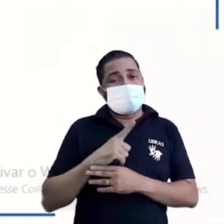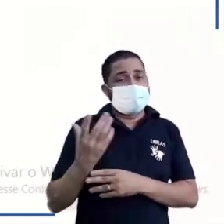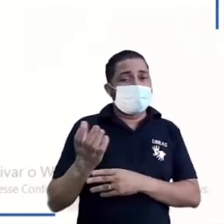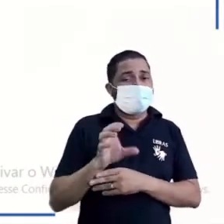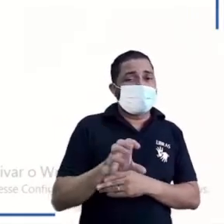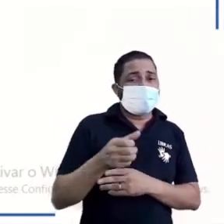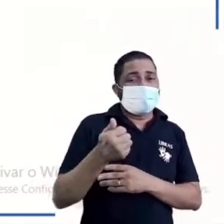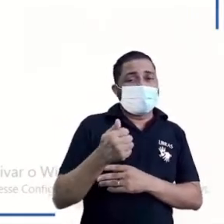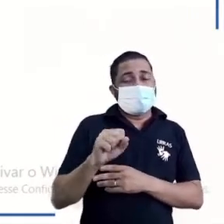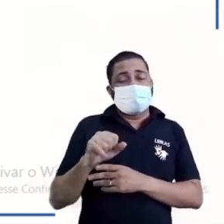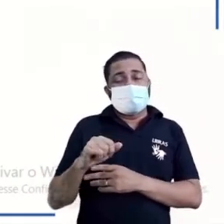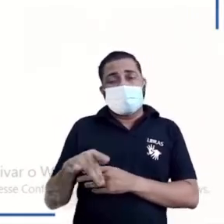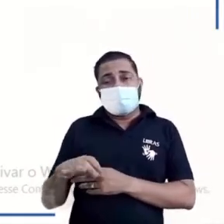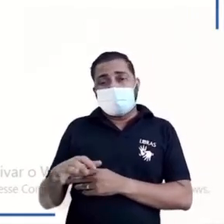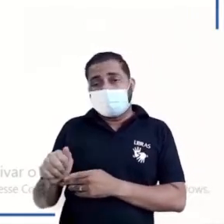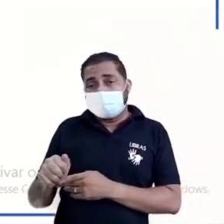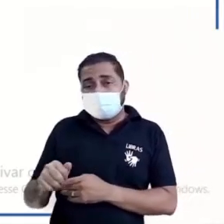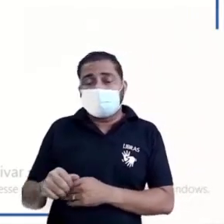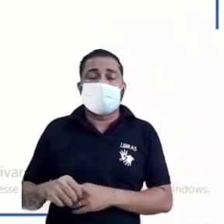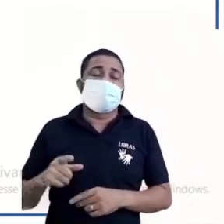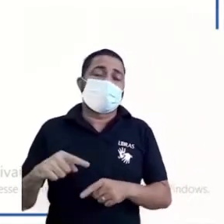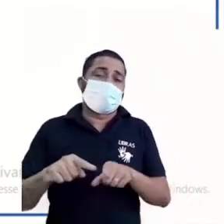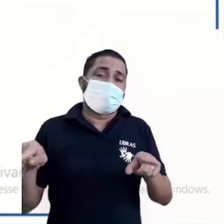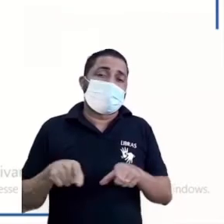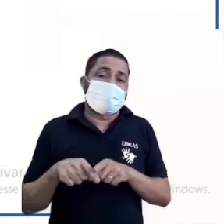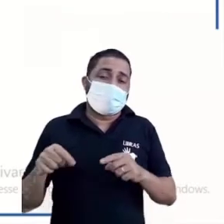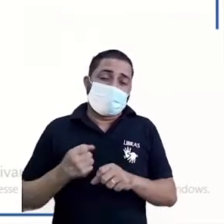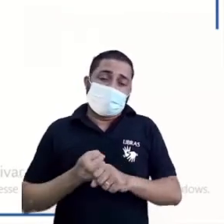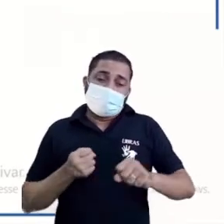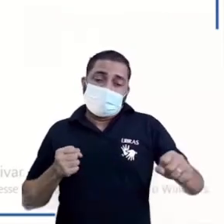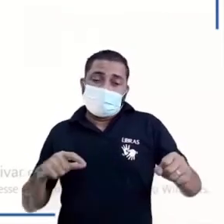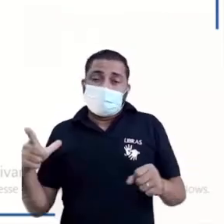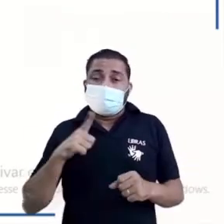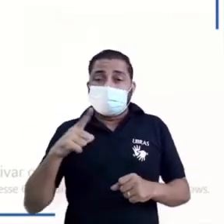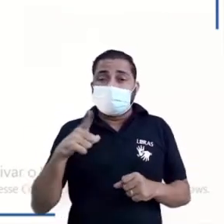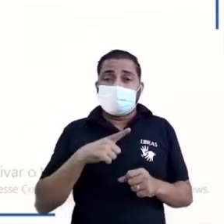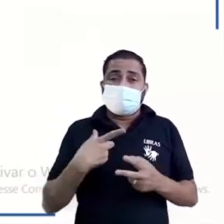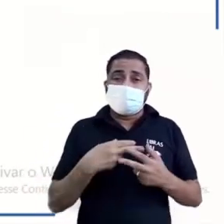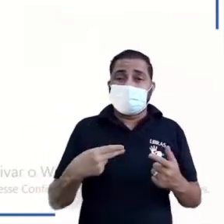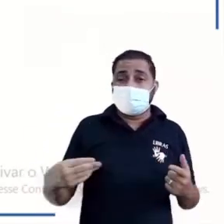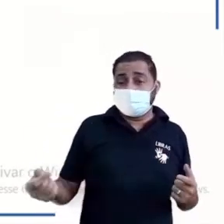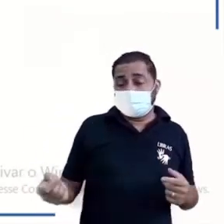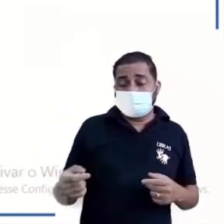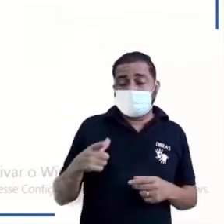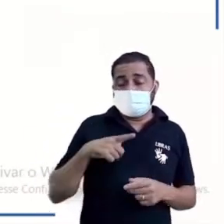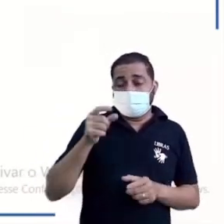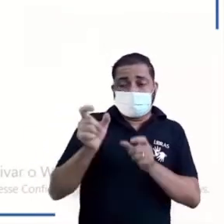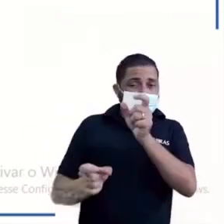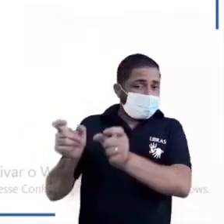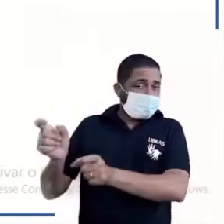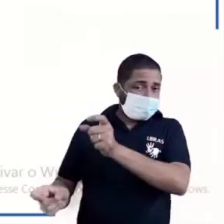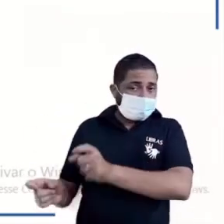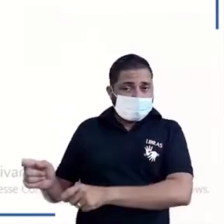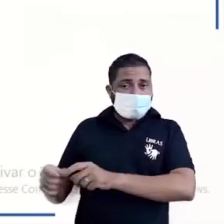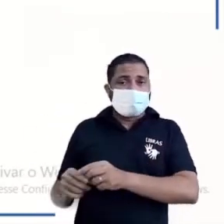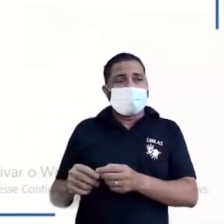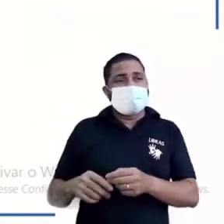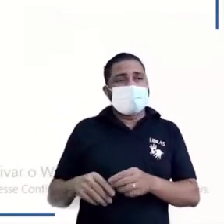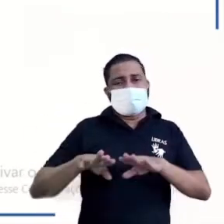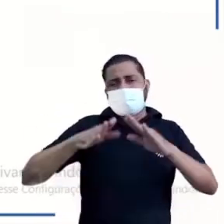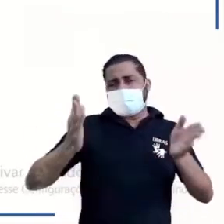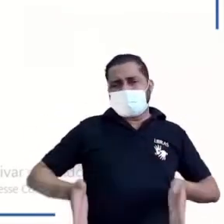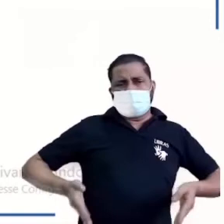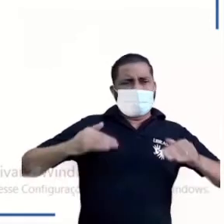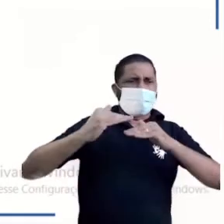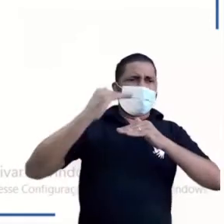composição assimétrica. É uma sala, né, uma sala ampla, onde você tem uma série de composições de elementos, né, distantes, de